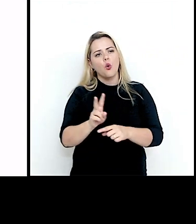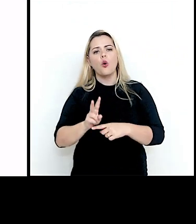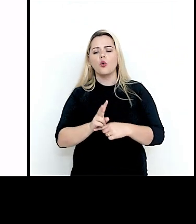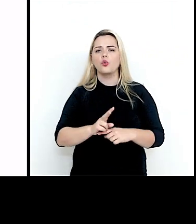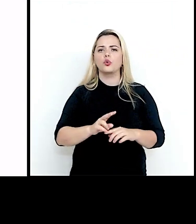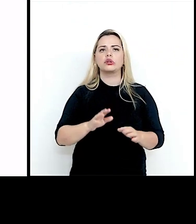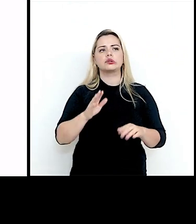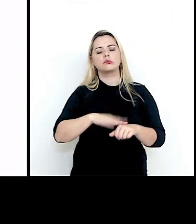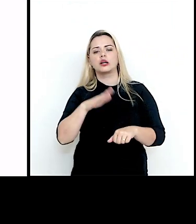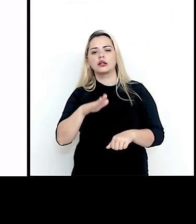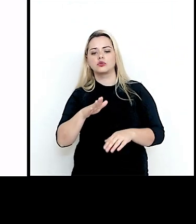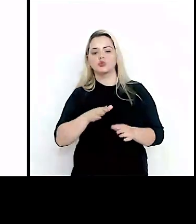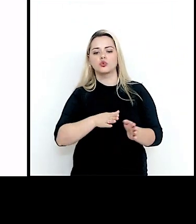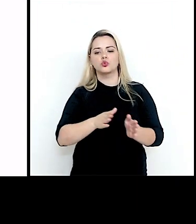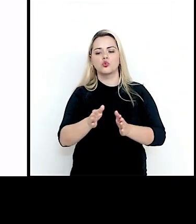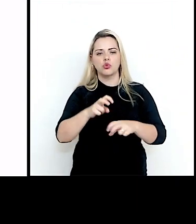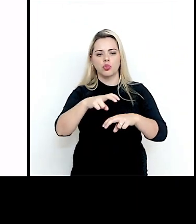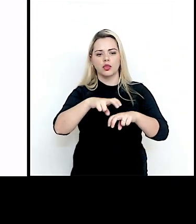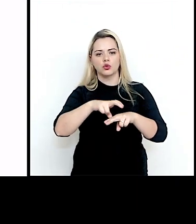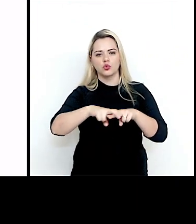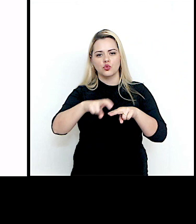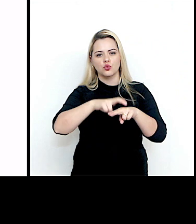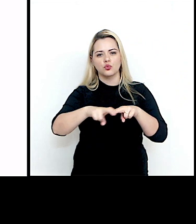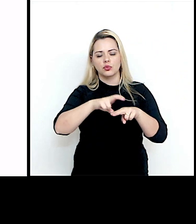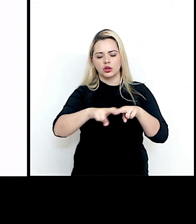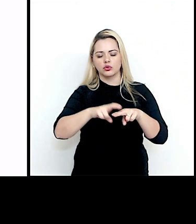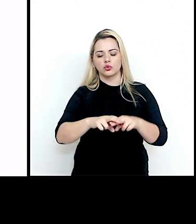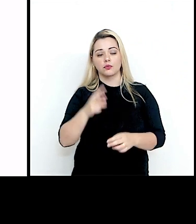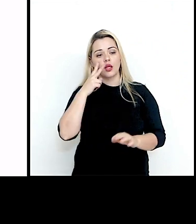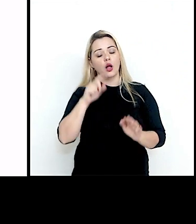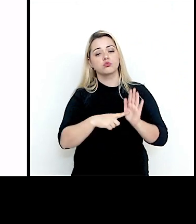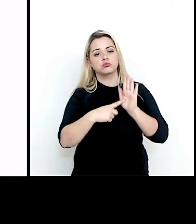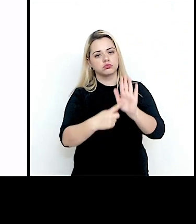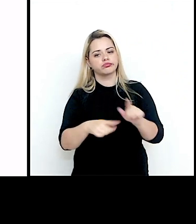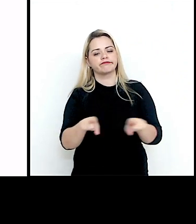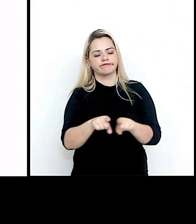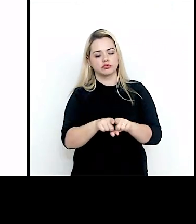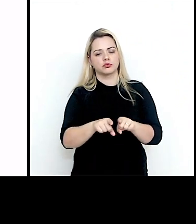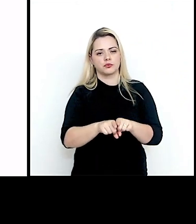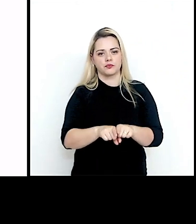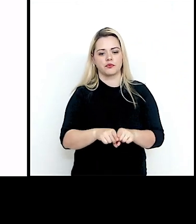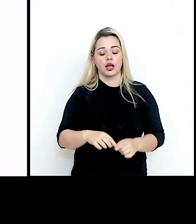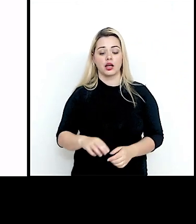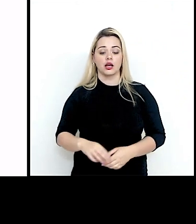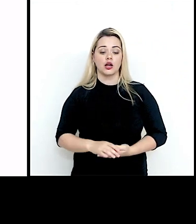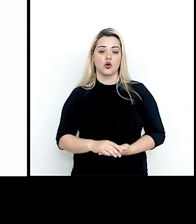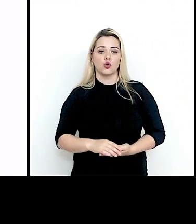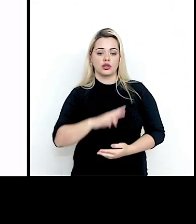transporte Ferroviário mas que mostra mostra também essa integração então e esse ramo aqui da